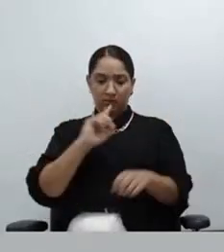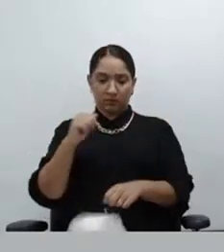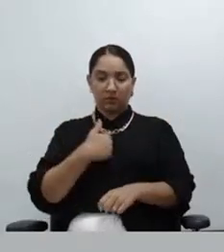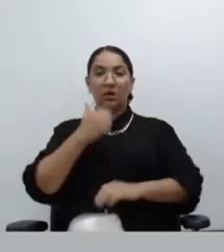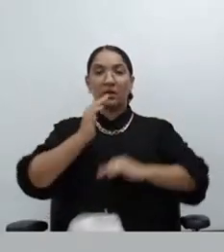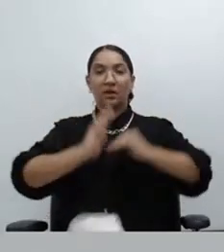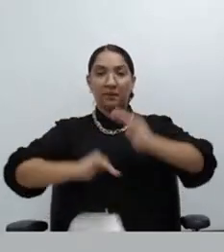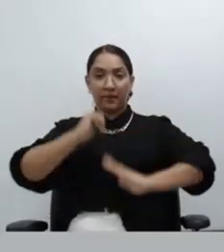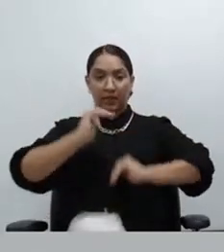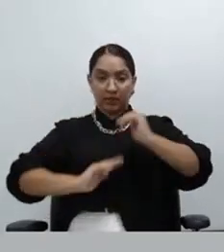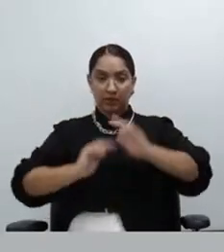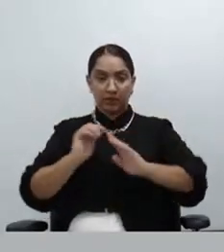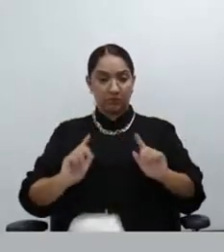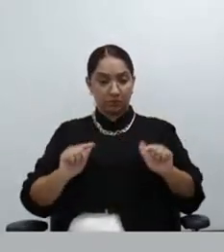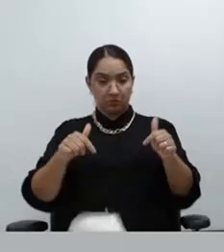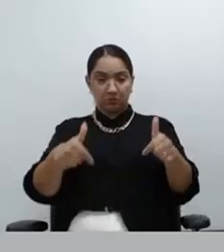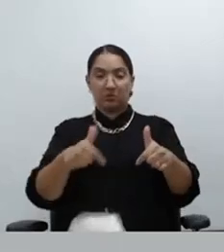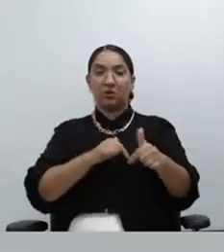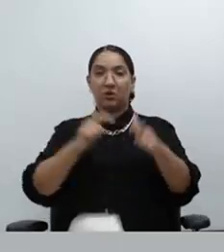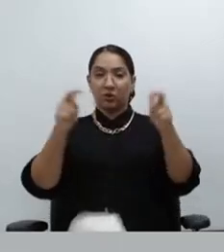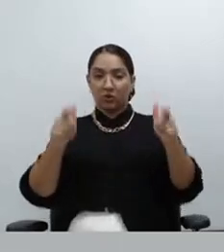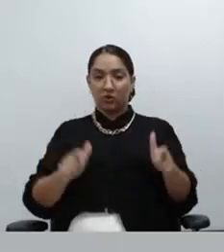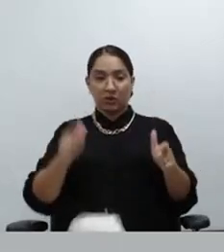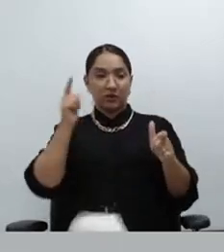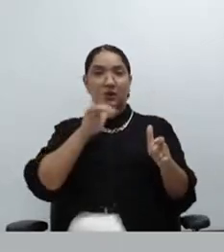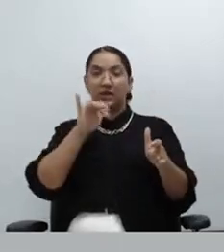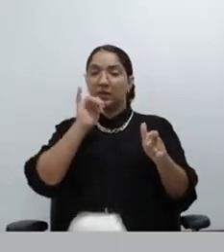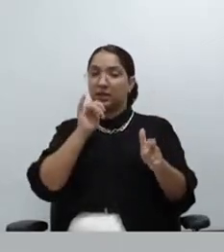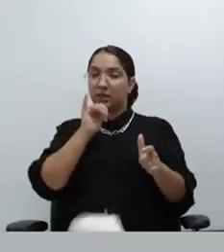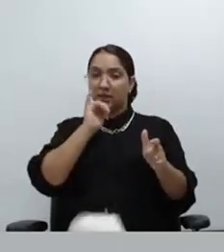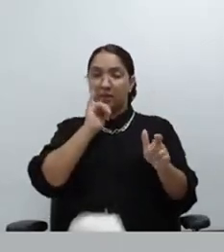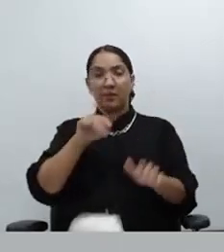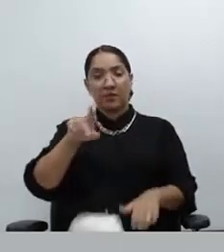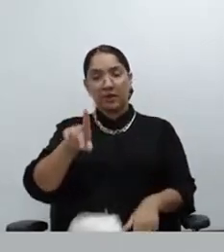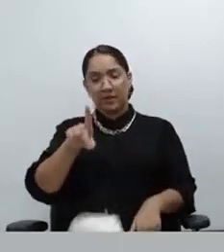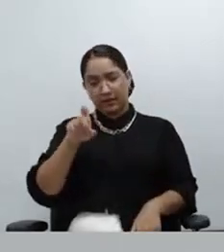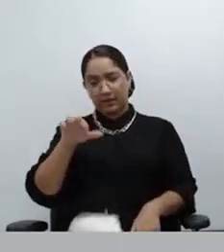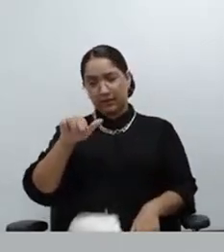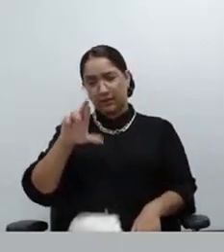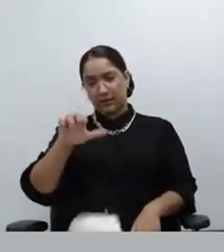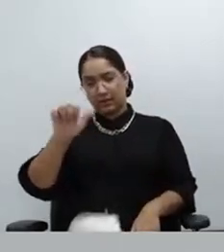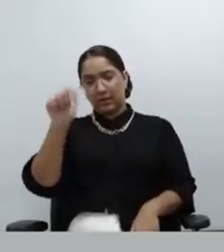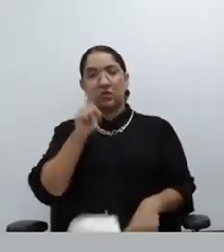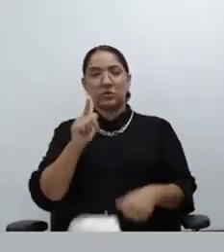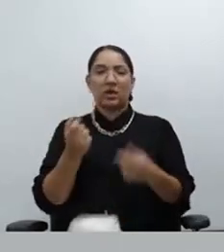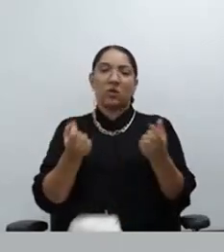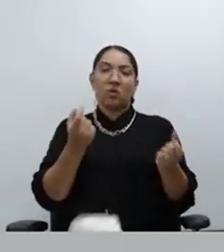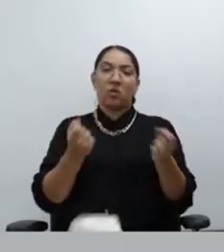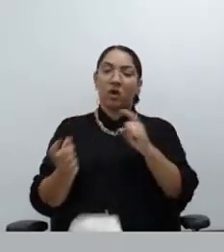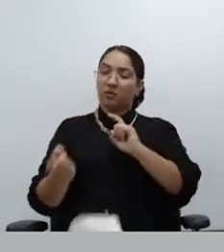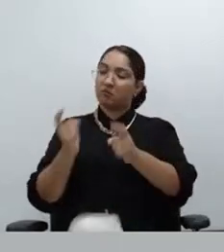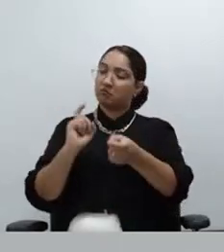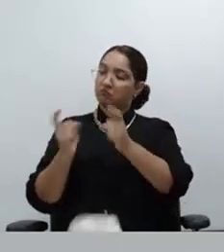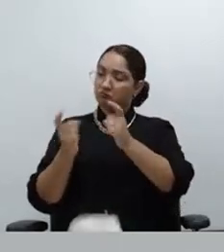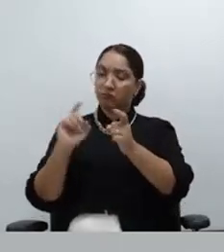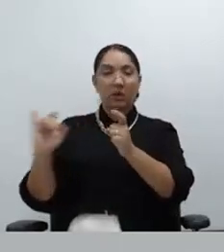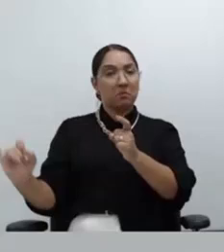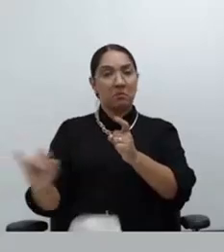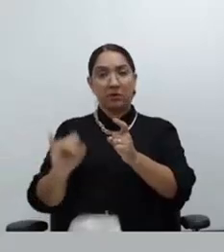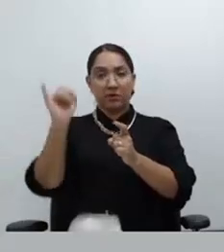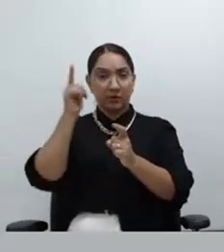aqui da assessoria extrajudicial, que foram realizadas algumas reuniões, uma reunião bastante importante,